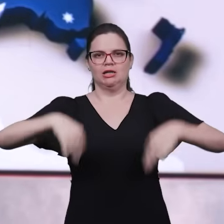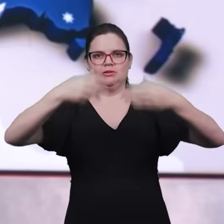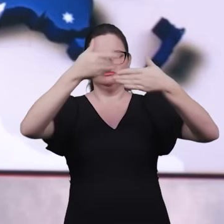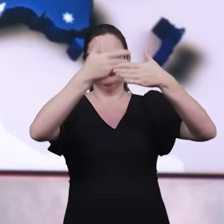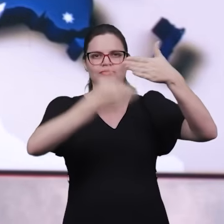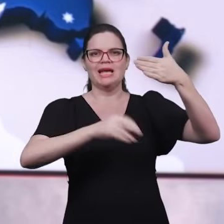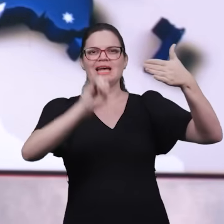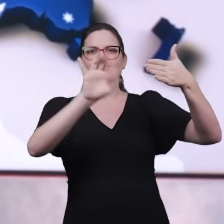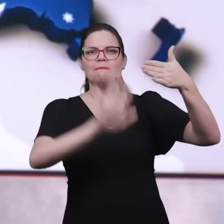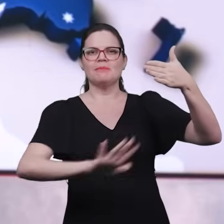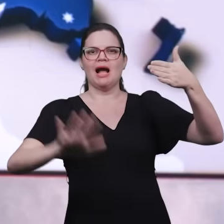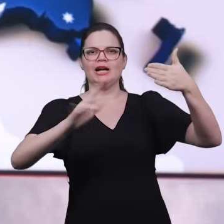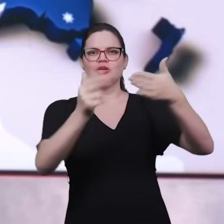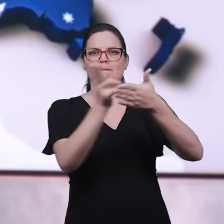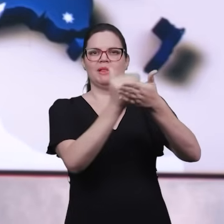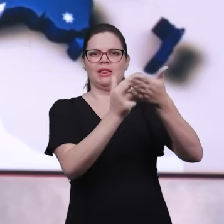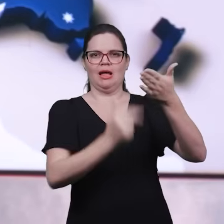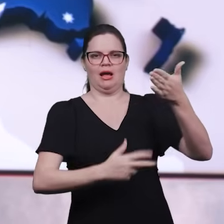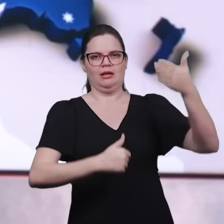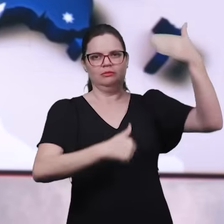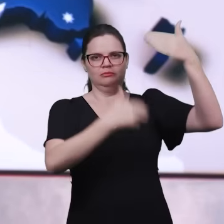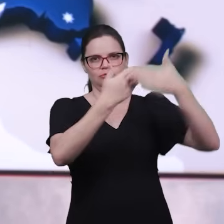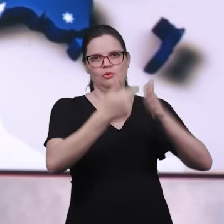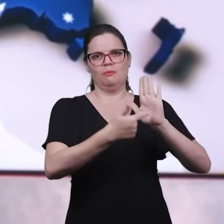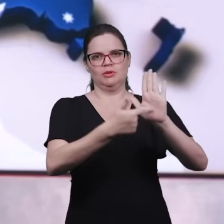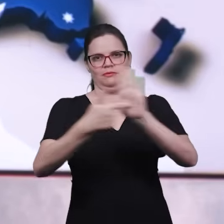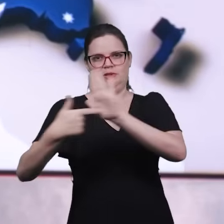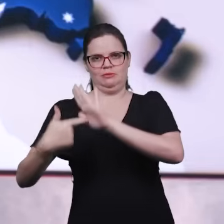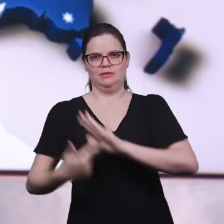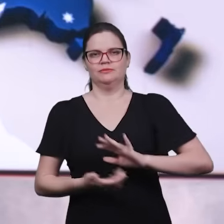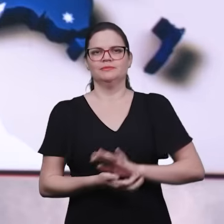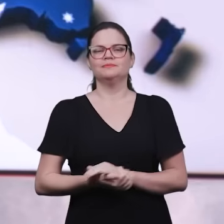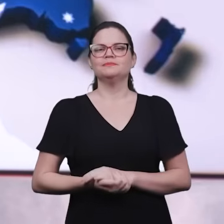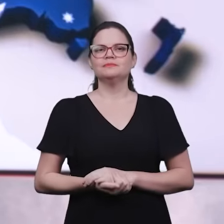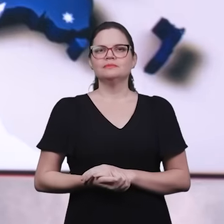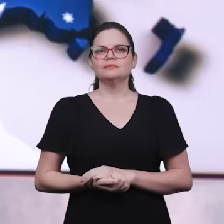panos que a gente colocava com as figuras que eram pintados e tal.